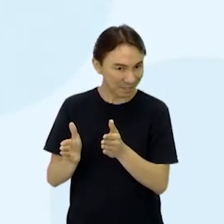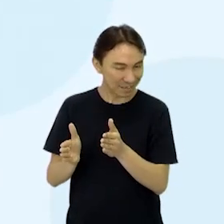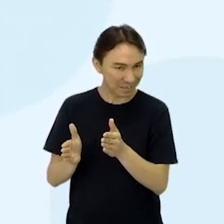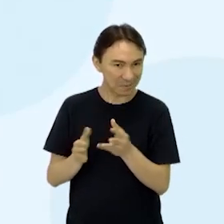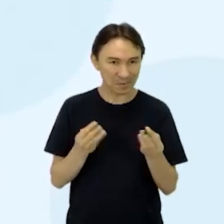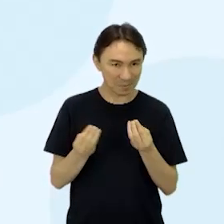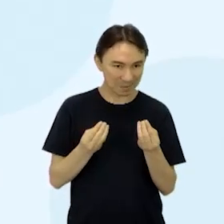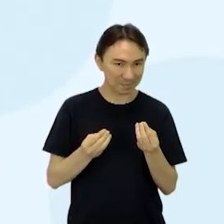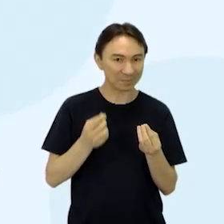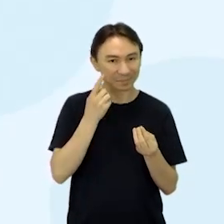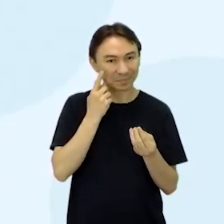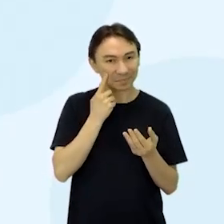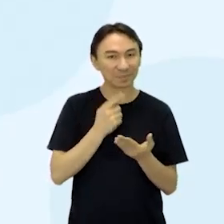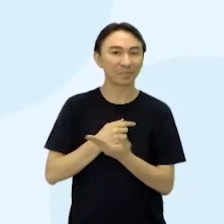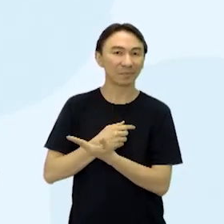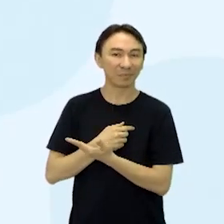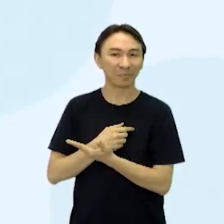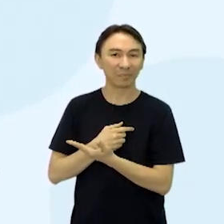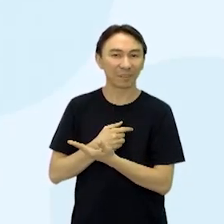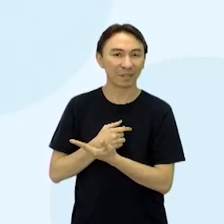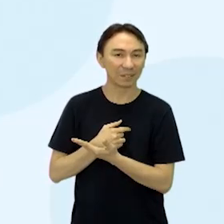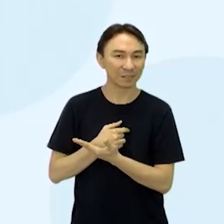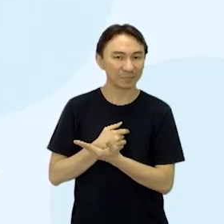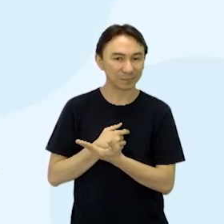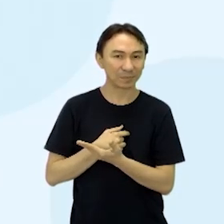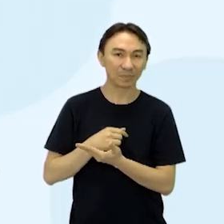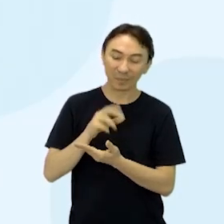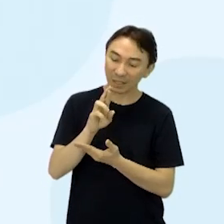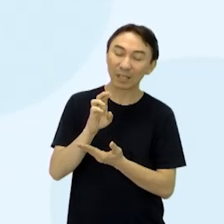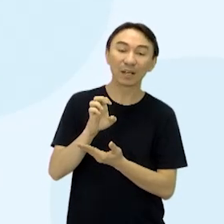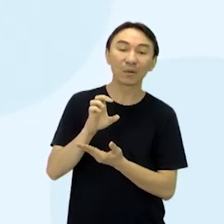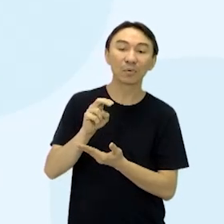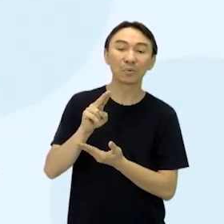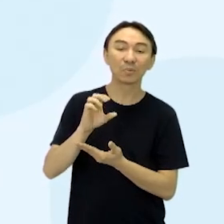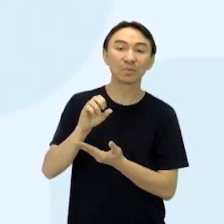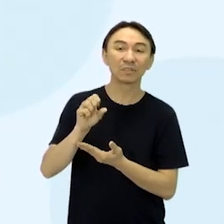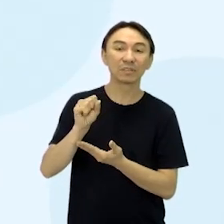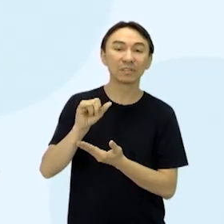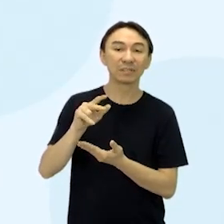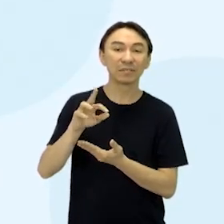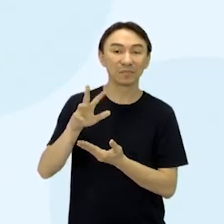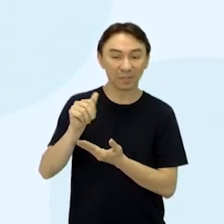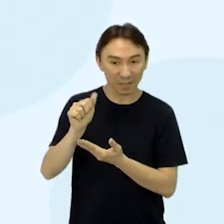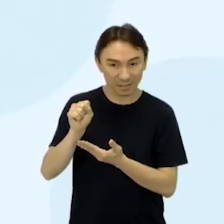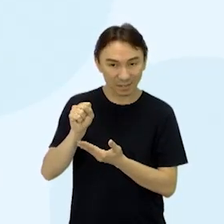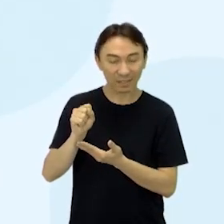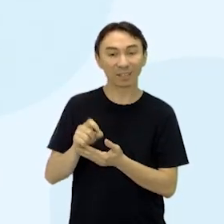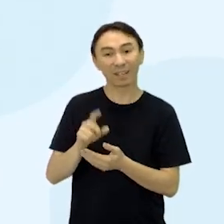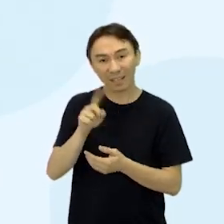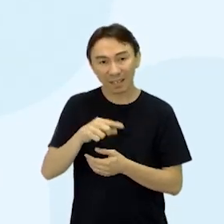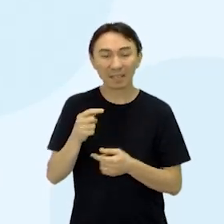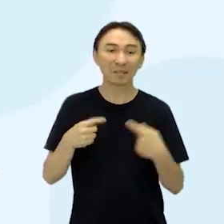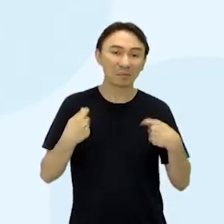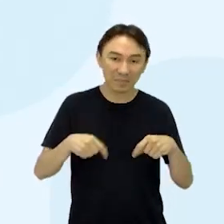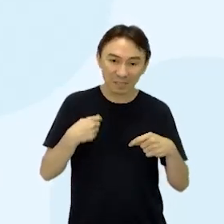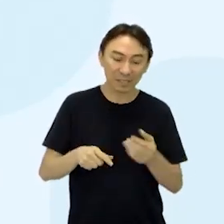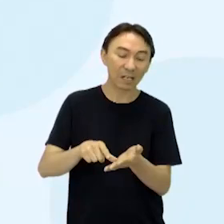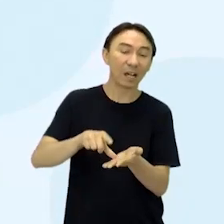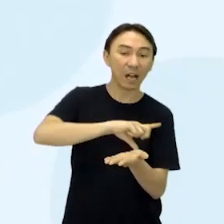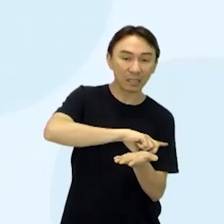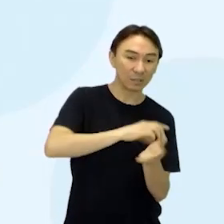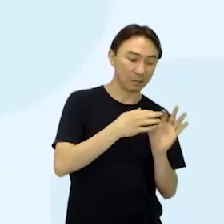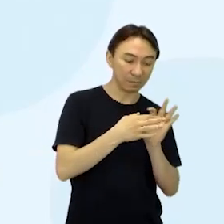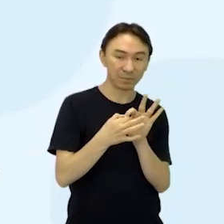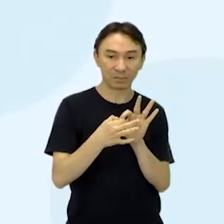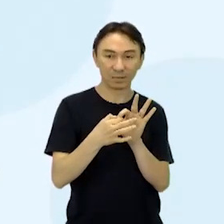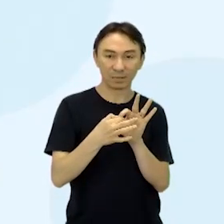textinho aí. As sequências que são chamadas de recursivas são aquelas que dependem de algum termo anterior da sequência,